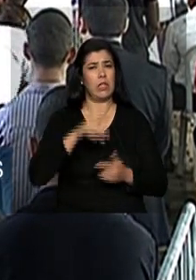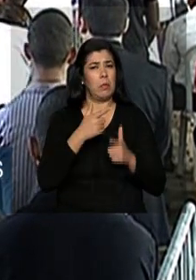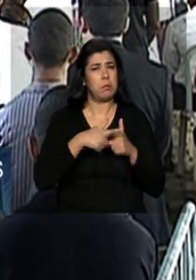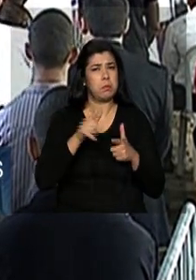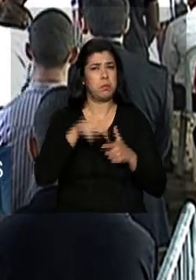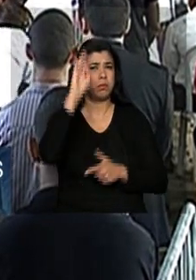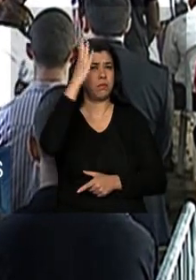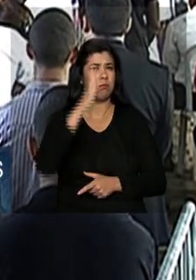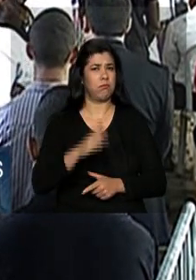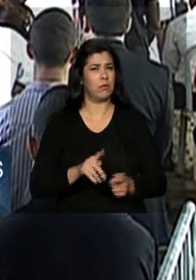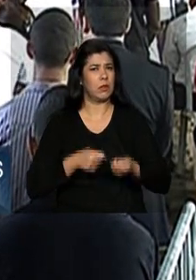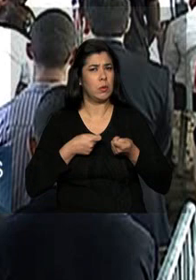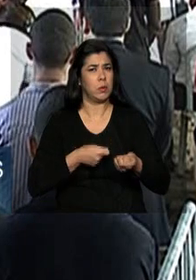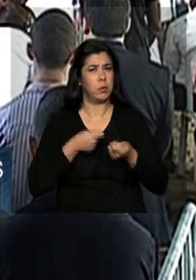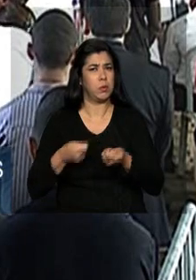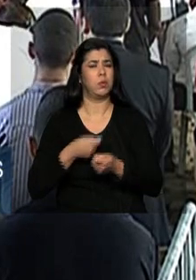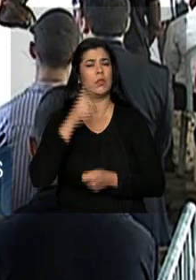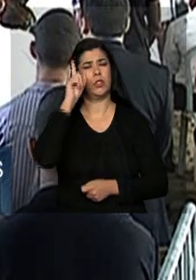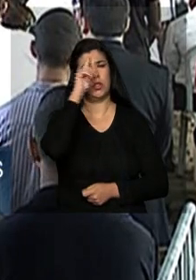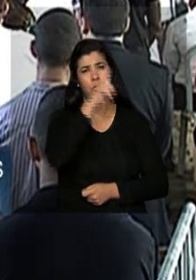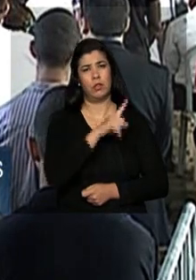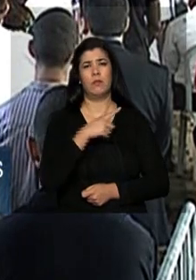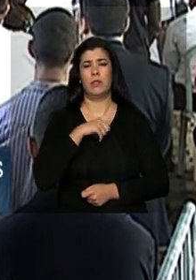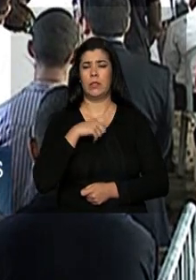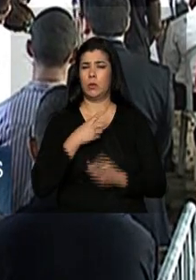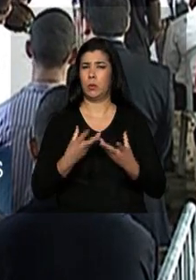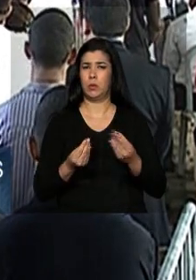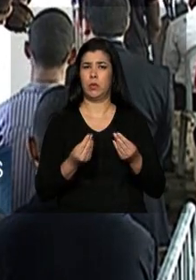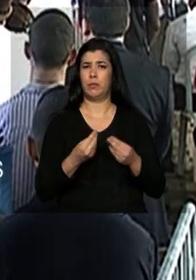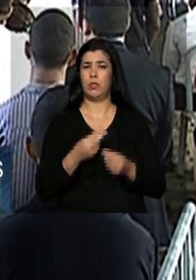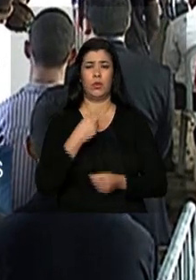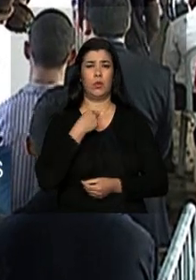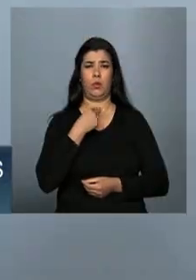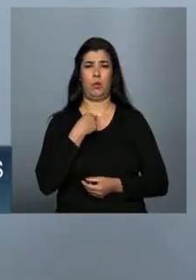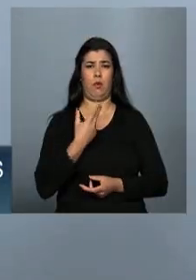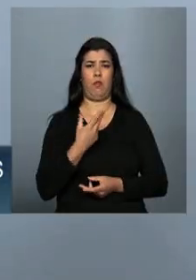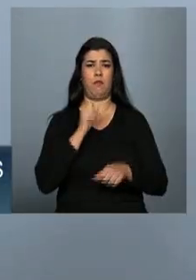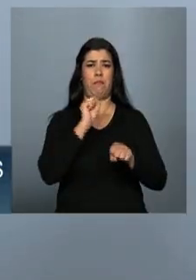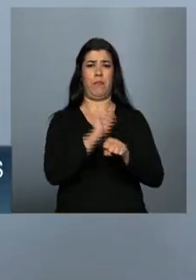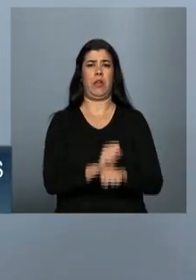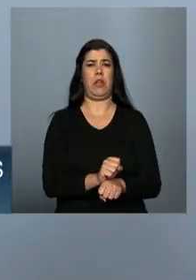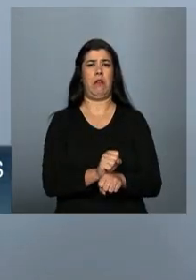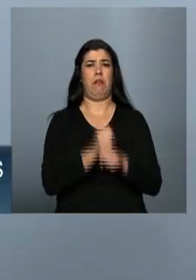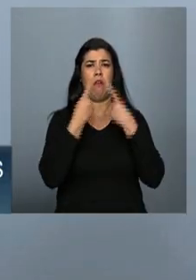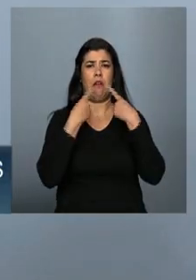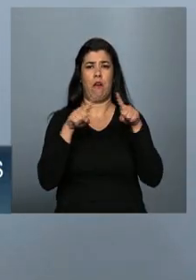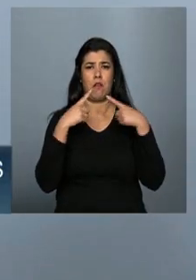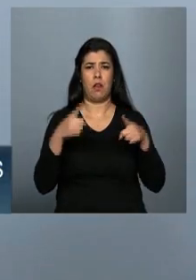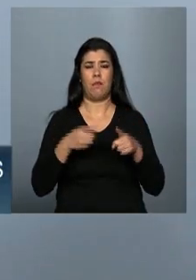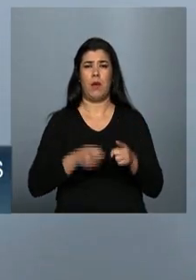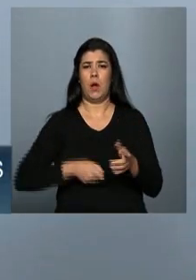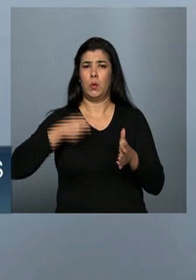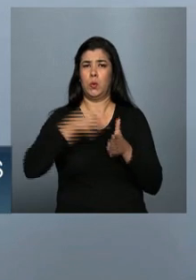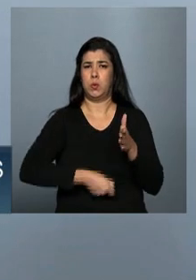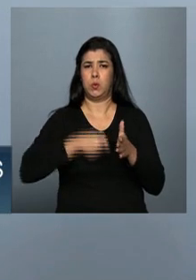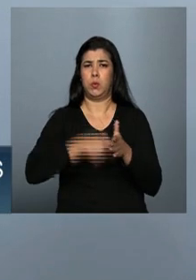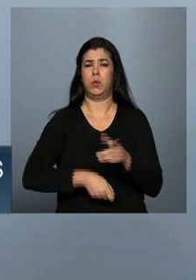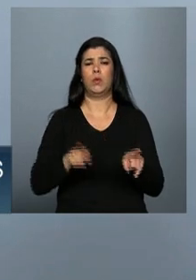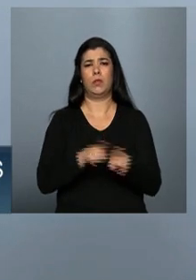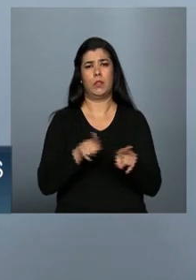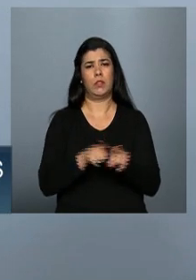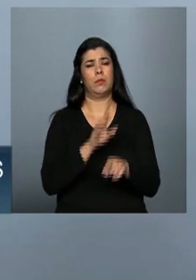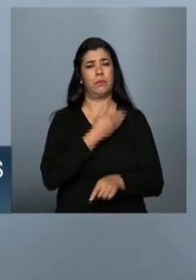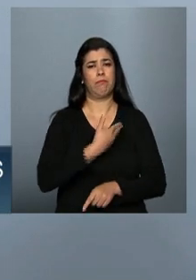enormes, mas a gente precisa nunca deixar de contestar, nunca deixar de cobrar, nunca deixar de exigir dos